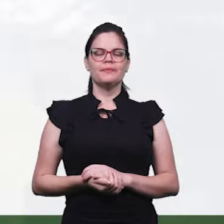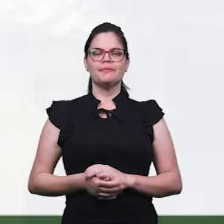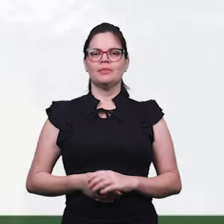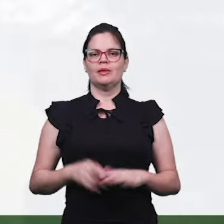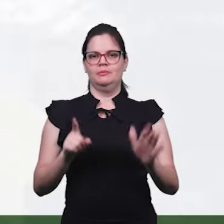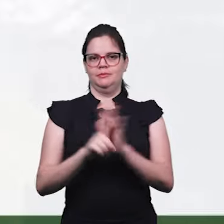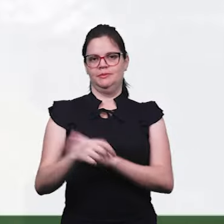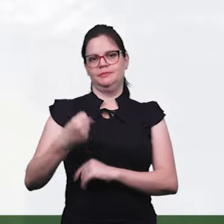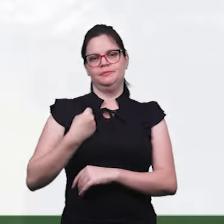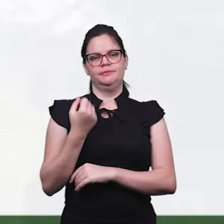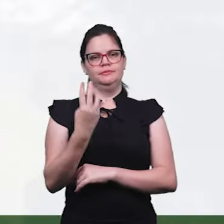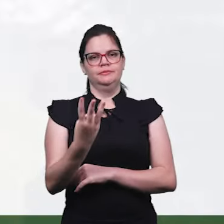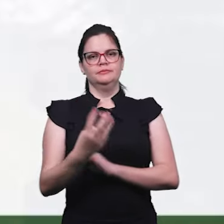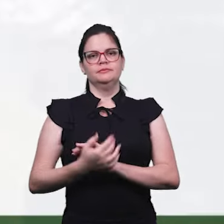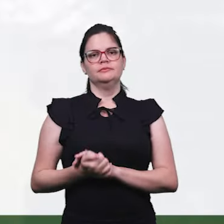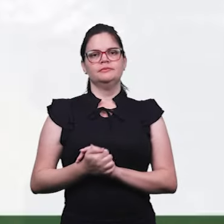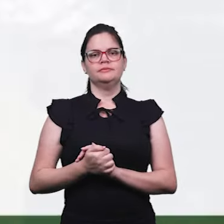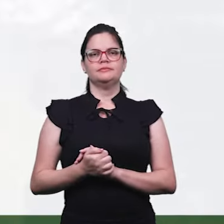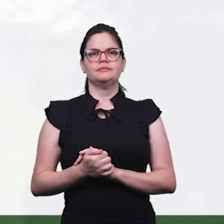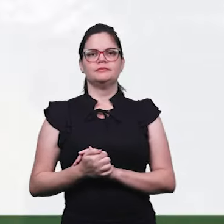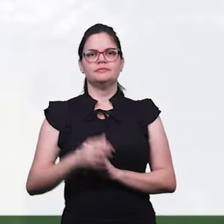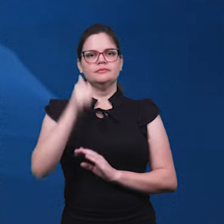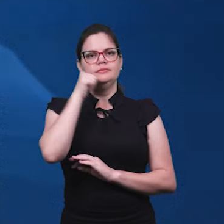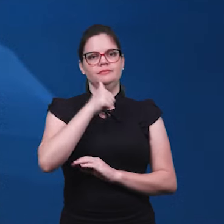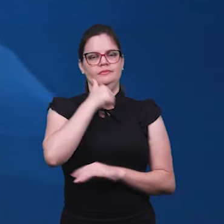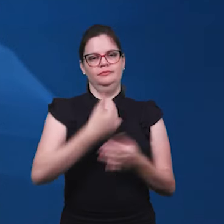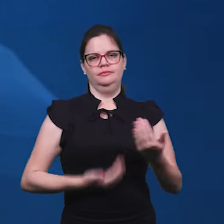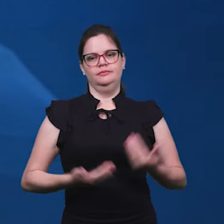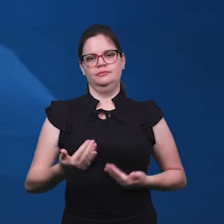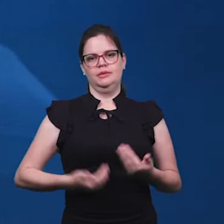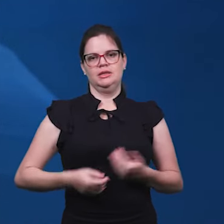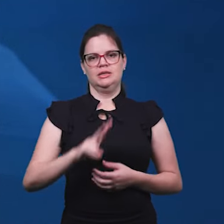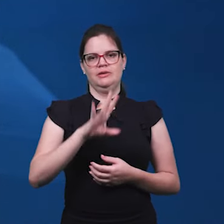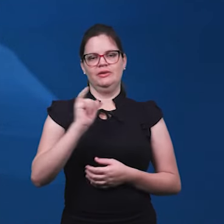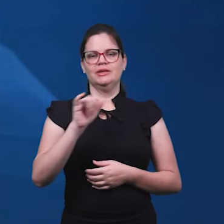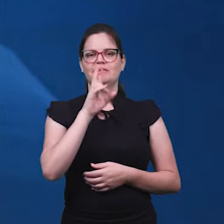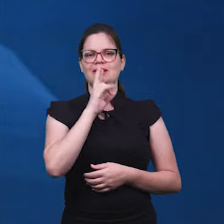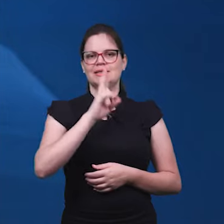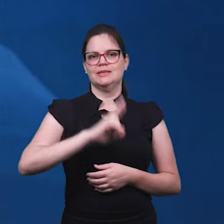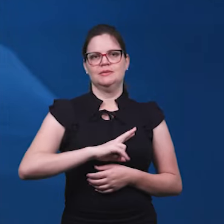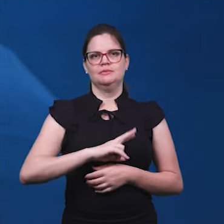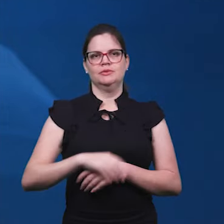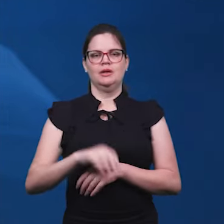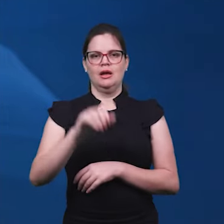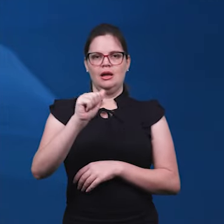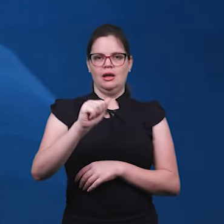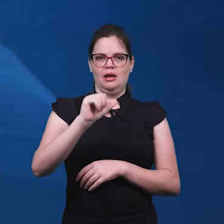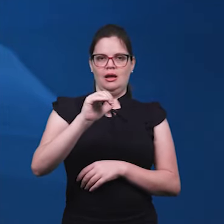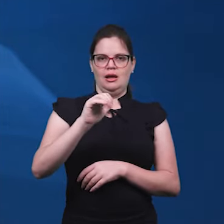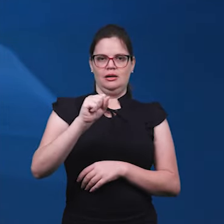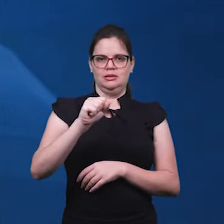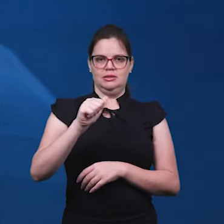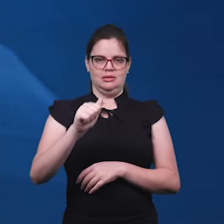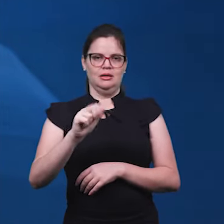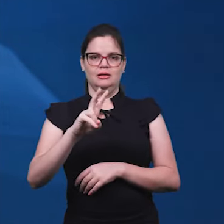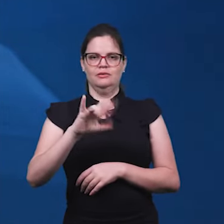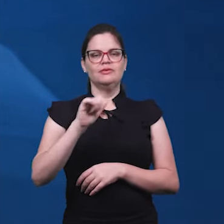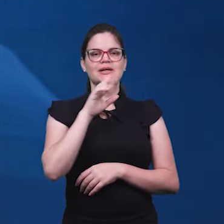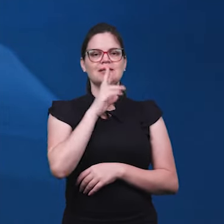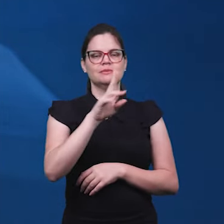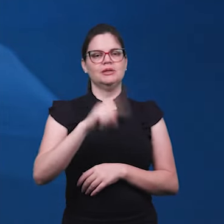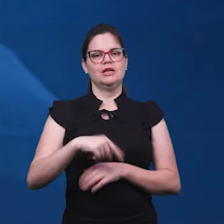sua resposta. Essa pergunta 3, ela vai ser respondida por uma irmã nossa lá dos Estados Unidos. Trata-se da